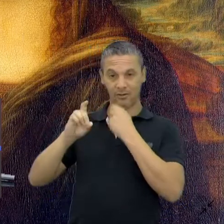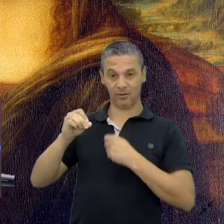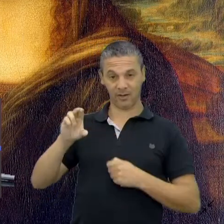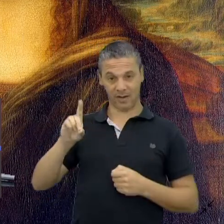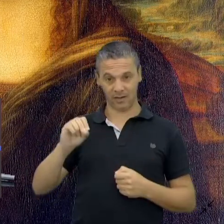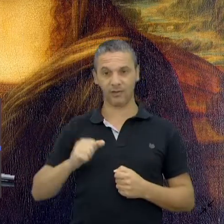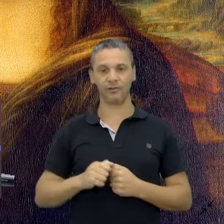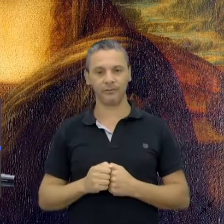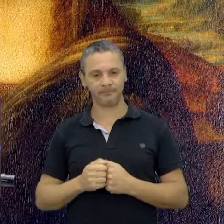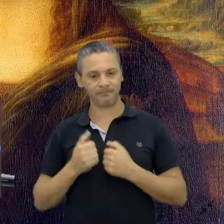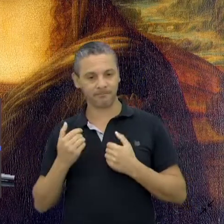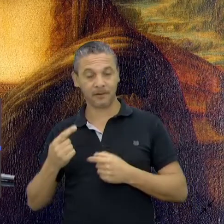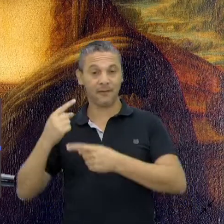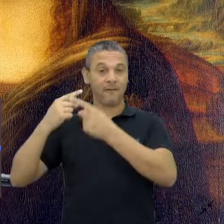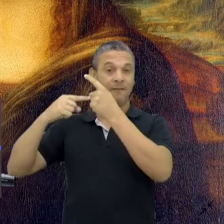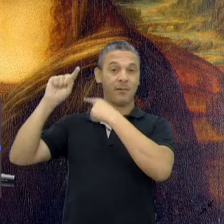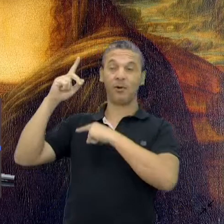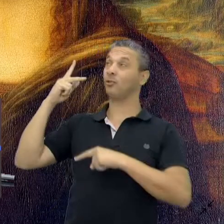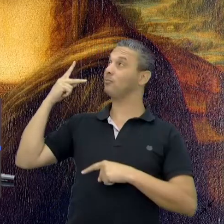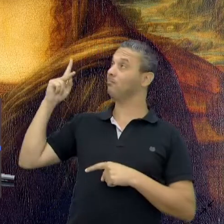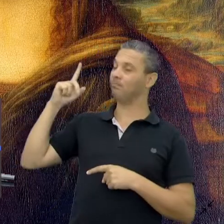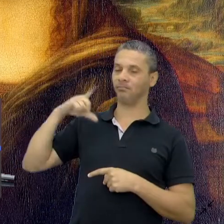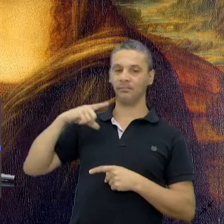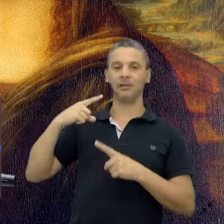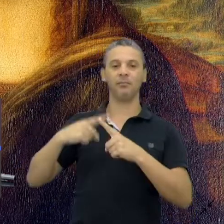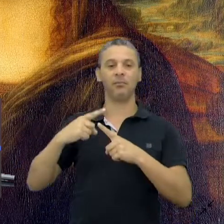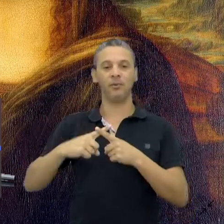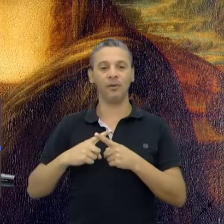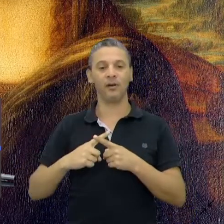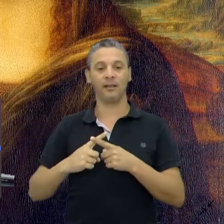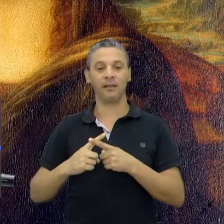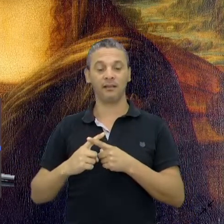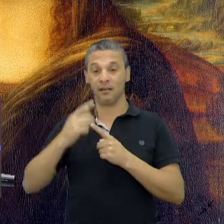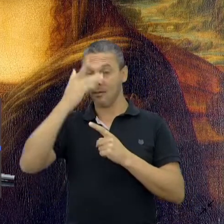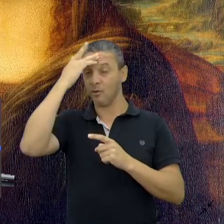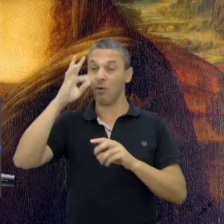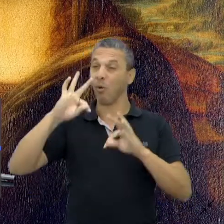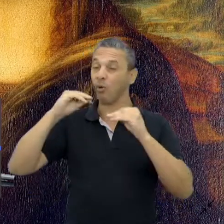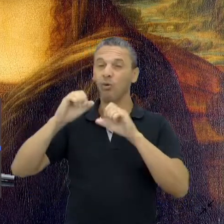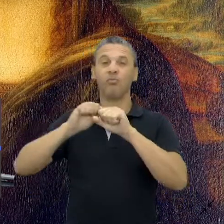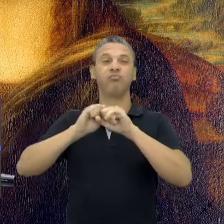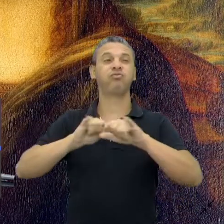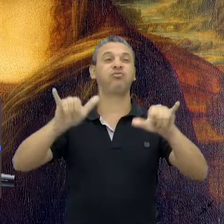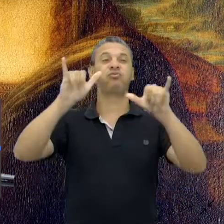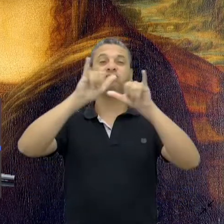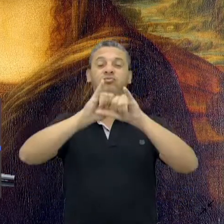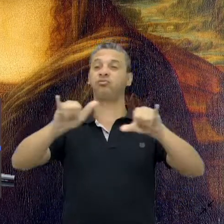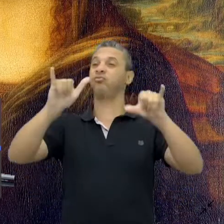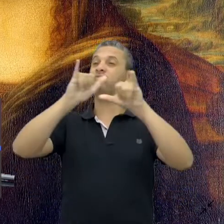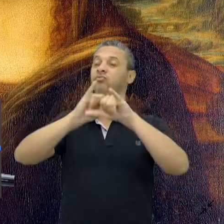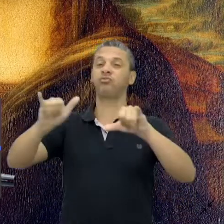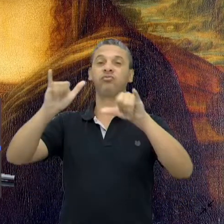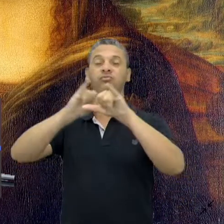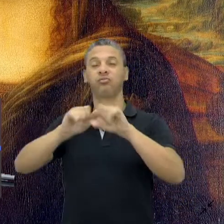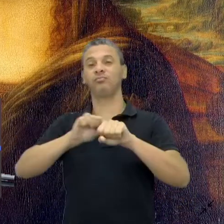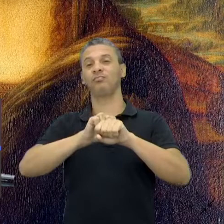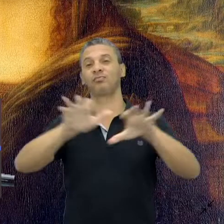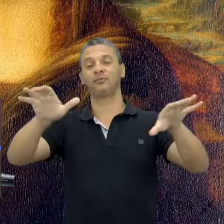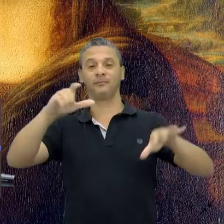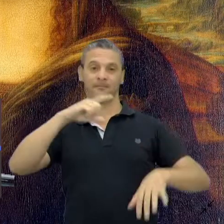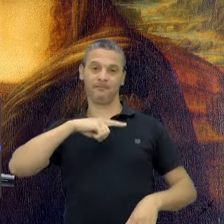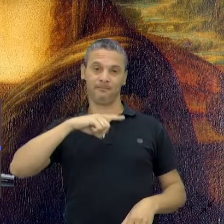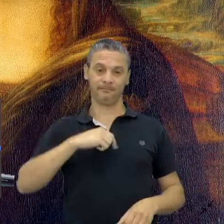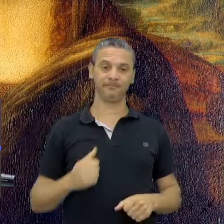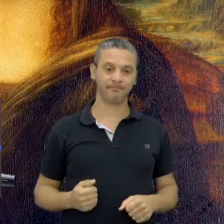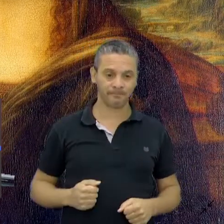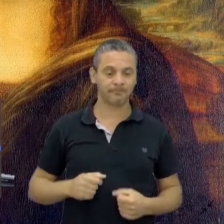é a obra mais famosa do mundo porque ela é a mais reproduzida, que também tem a reprodução. O que é a reprodução? É